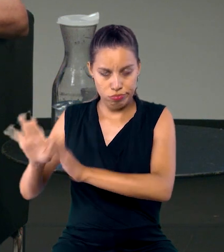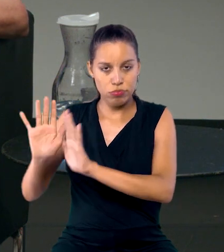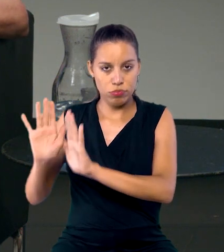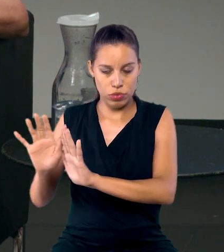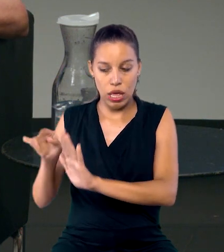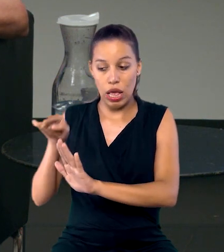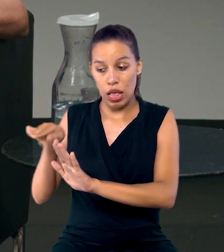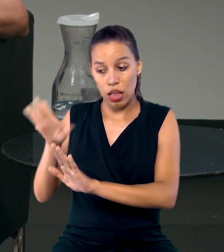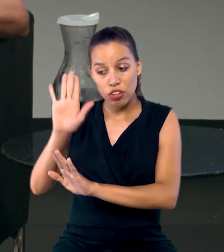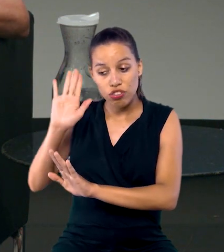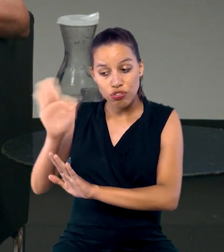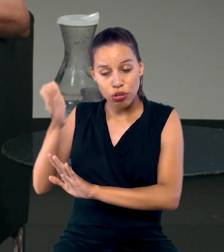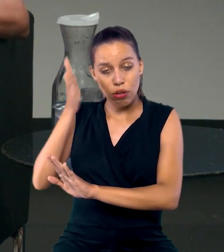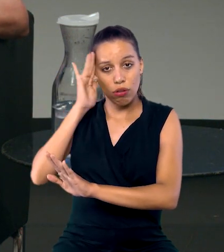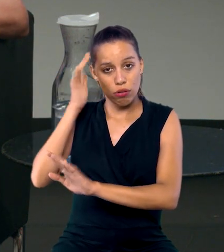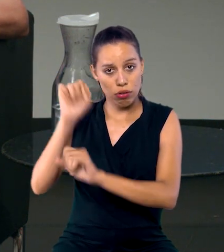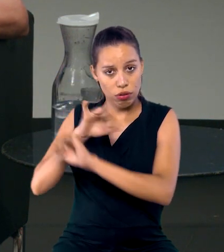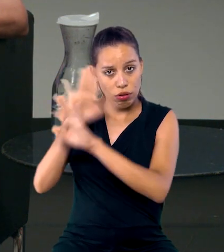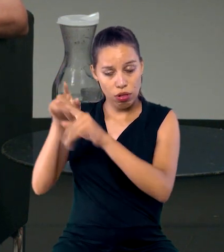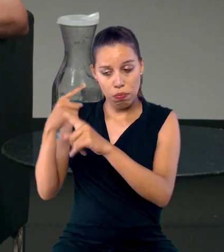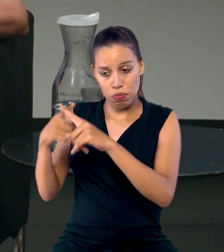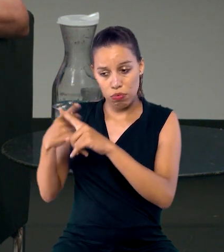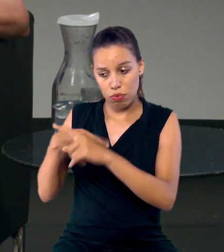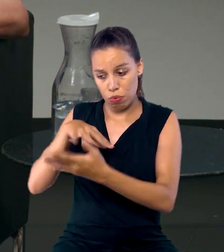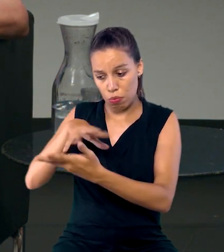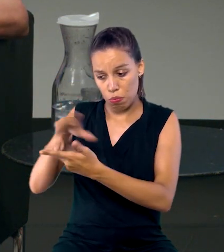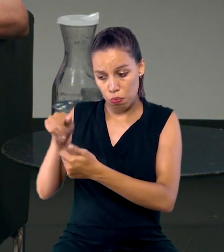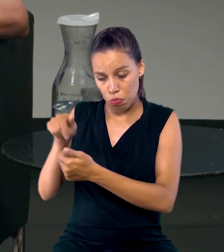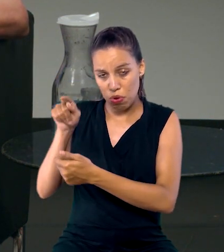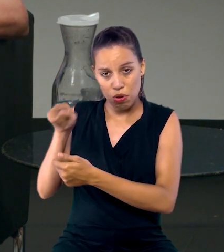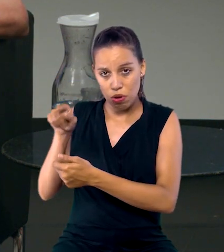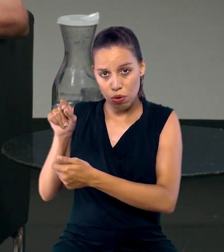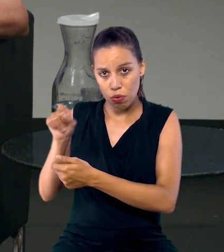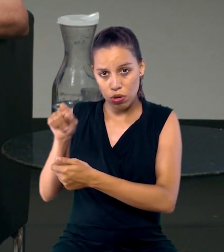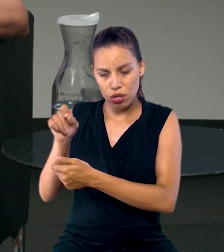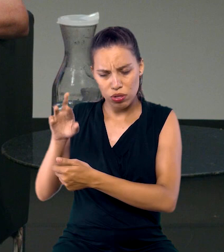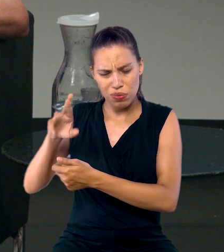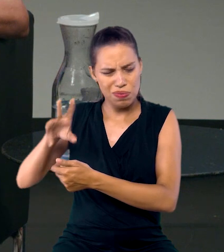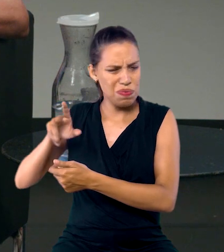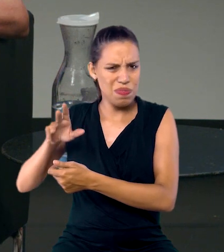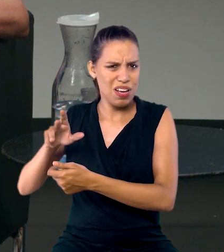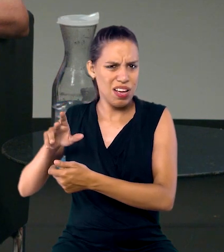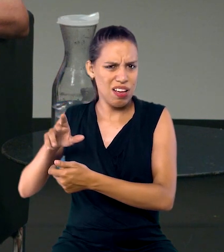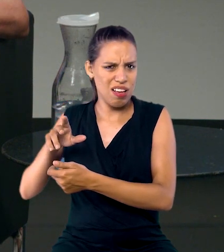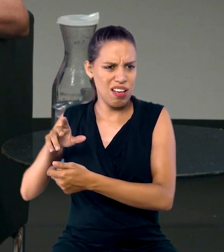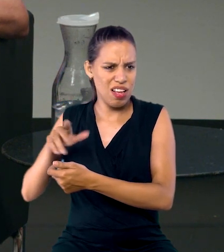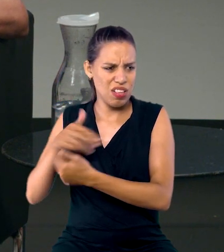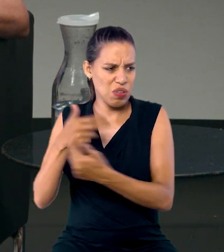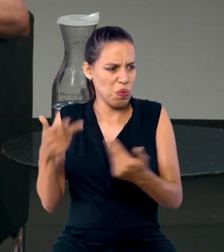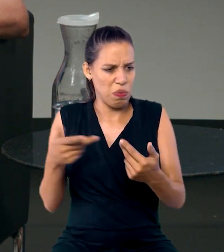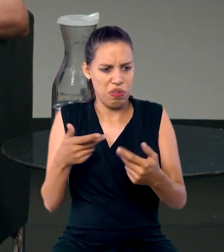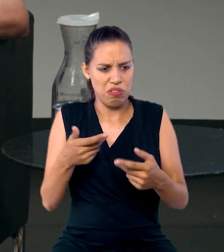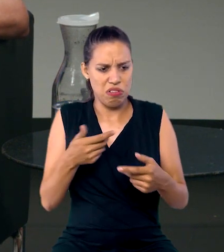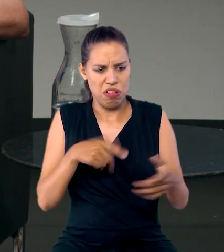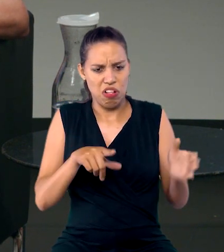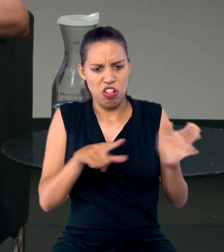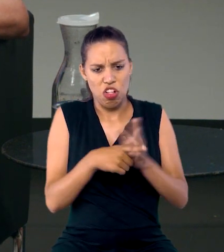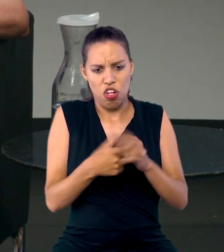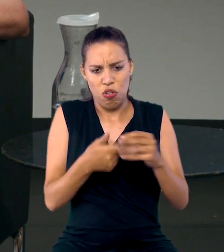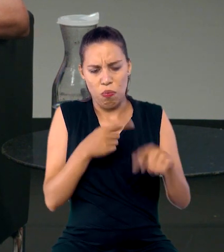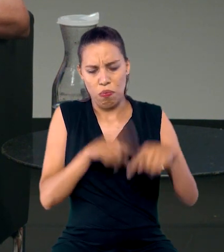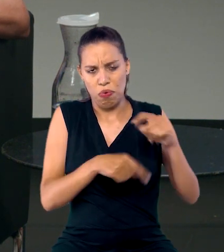de entender que os centros do nosso mundo não são onde estão os